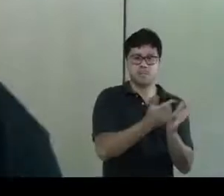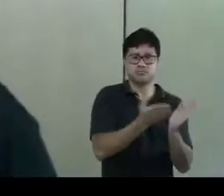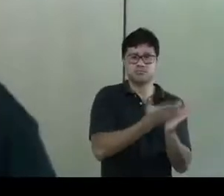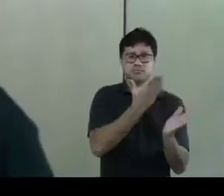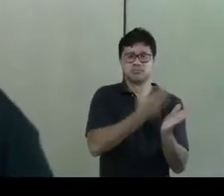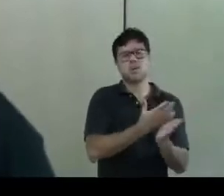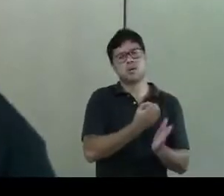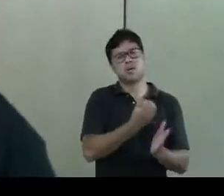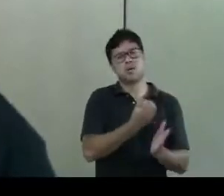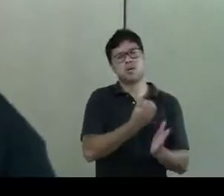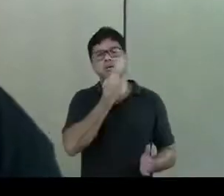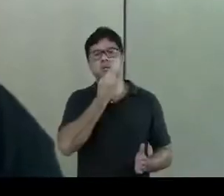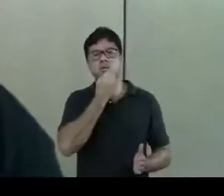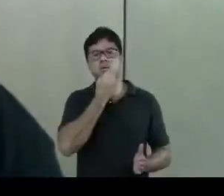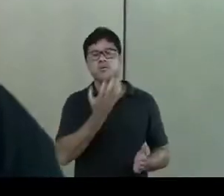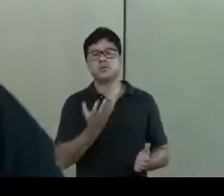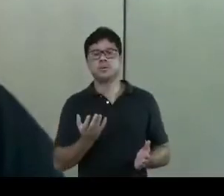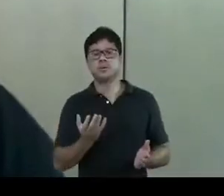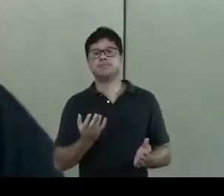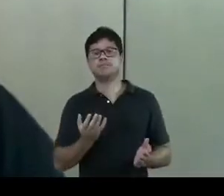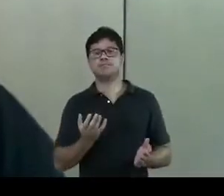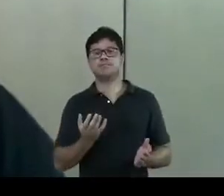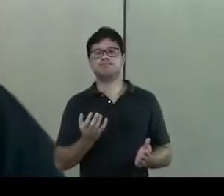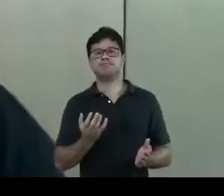pode, obviamente, ser